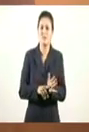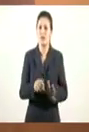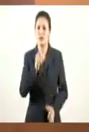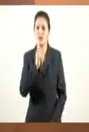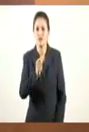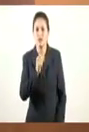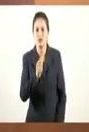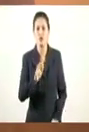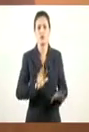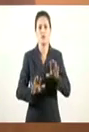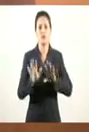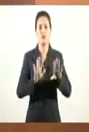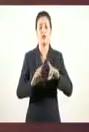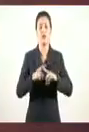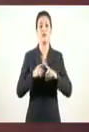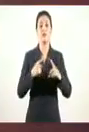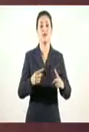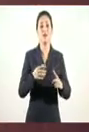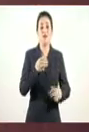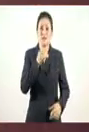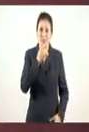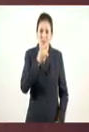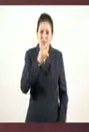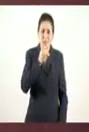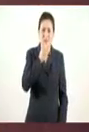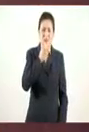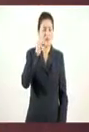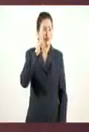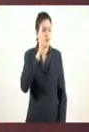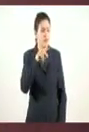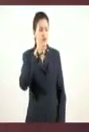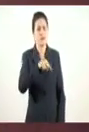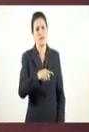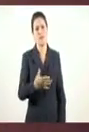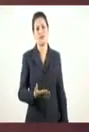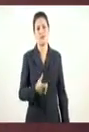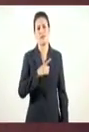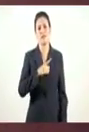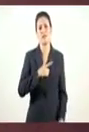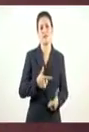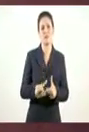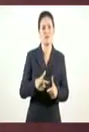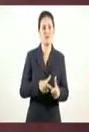situações. Ver aquela senhora magrinha,